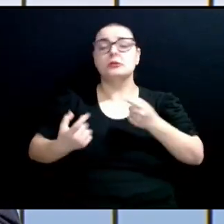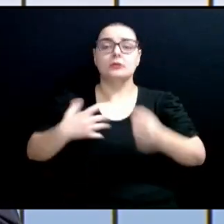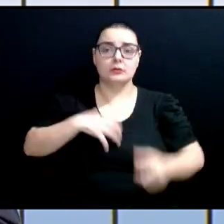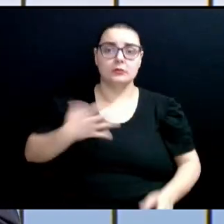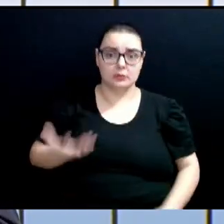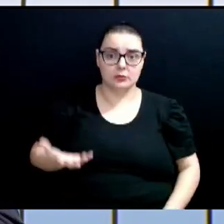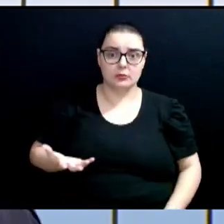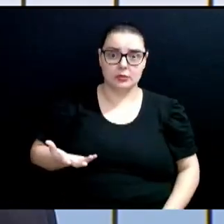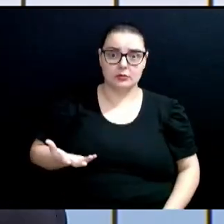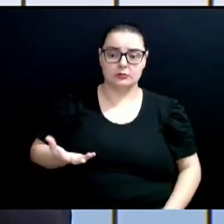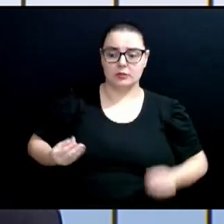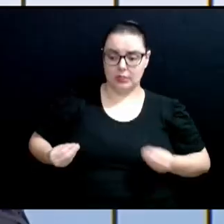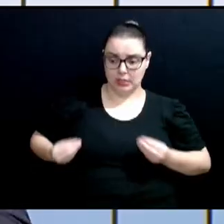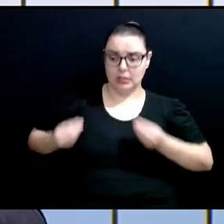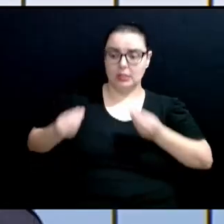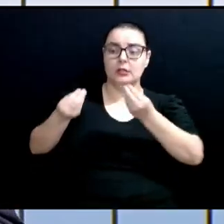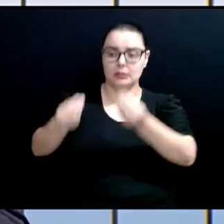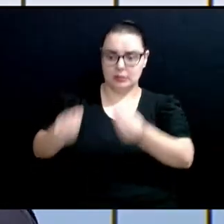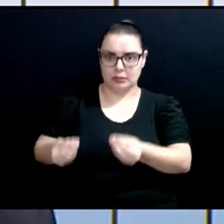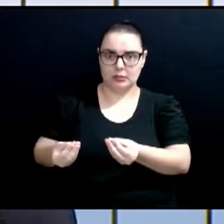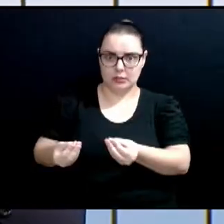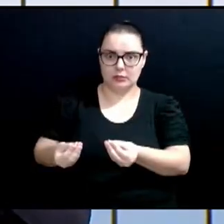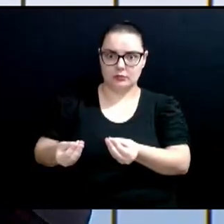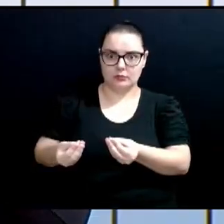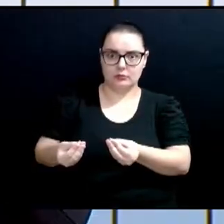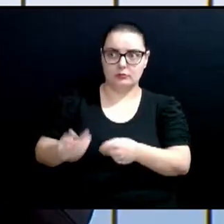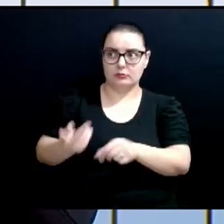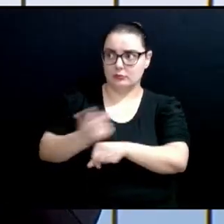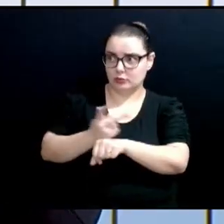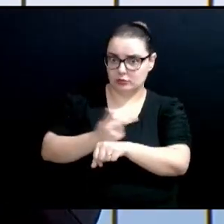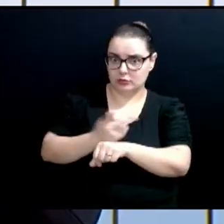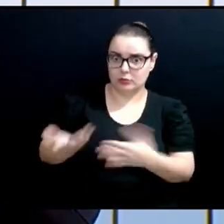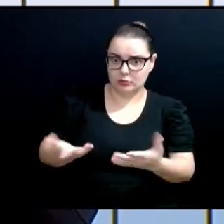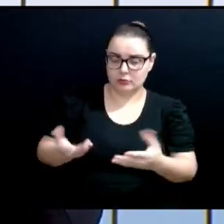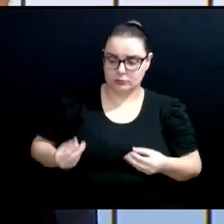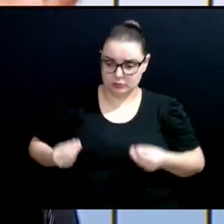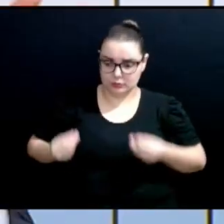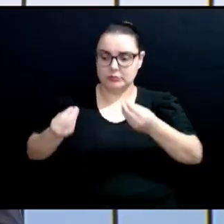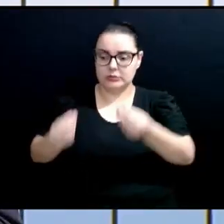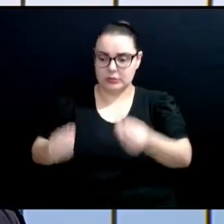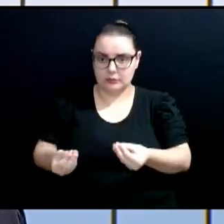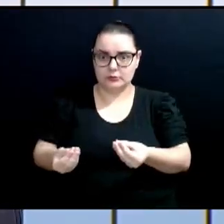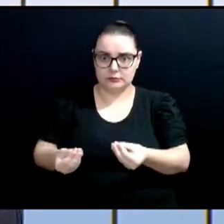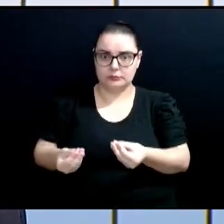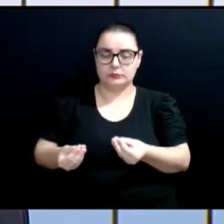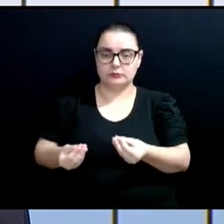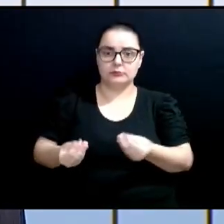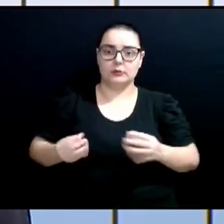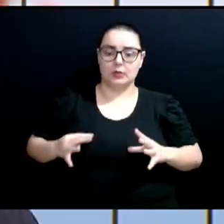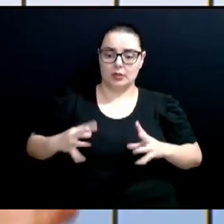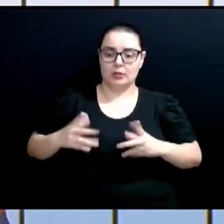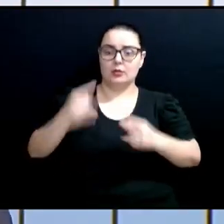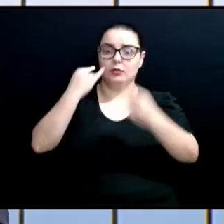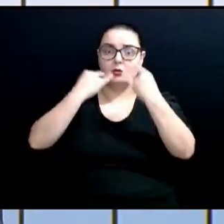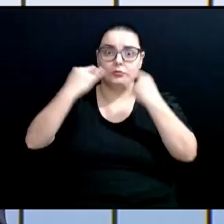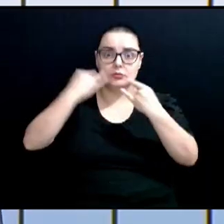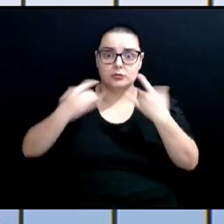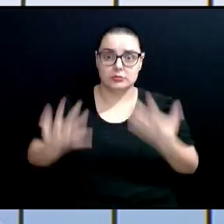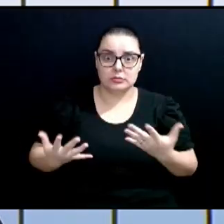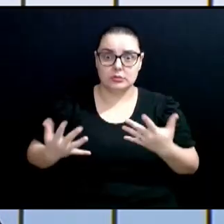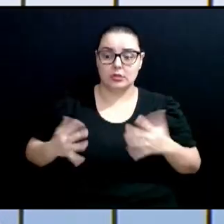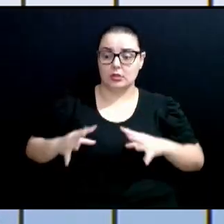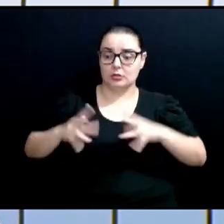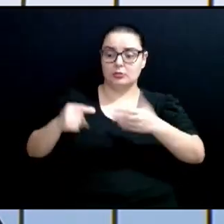trouxe, procurou trazer todos os interesses, todas as questões de